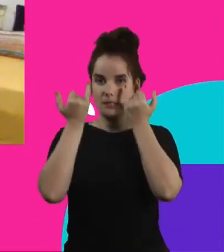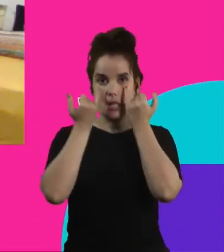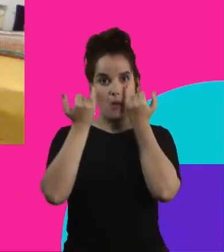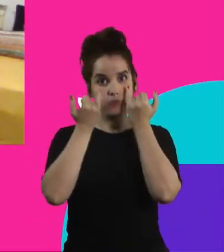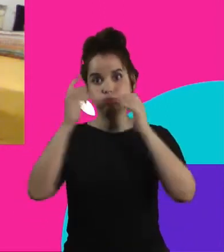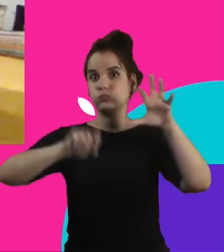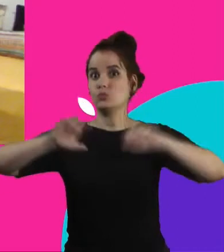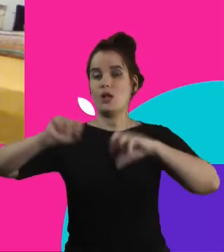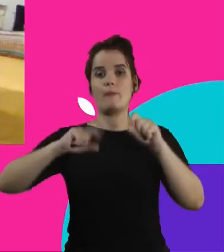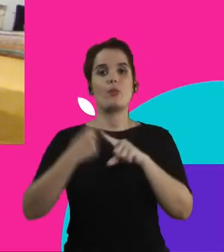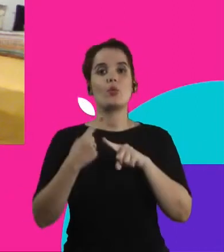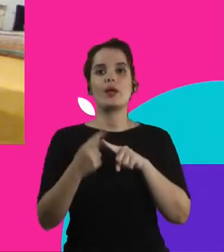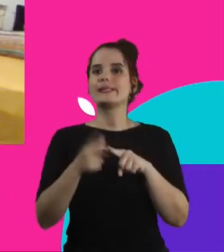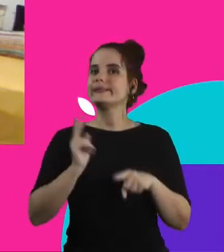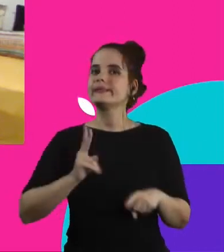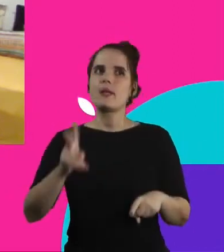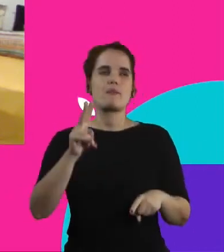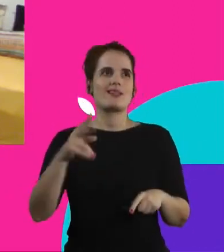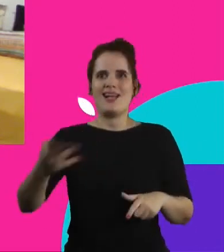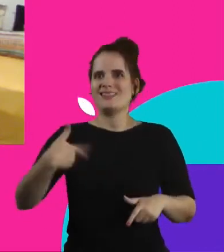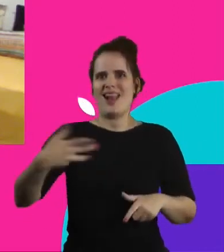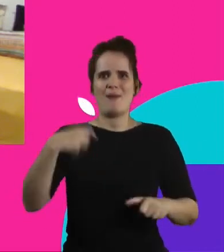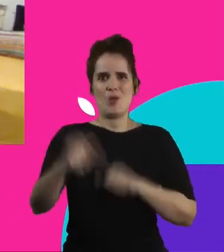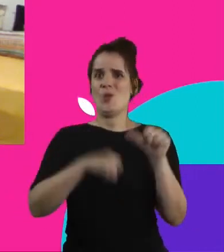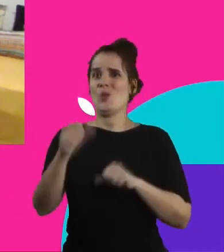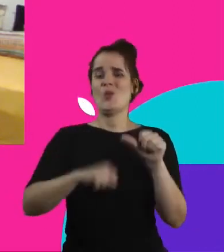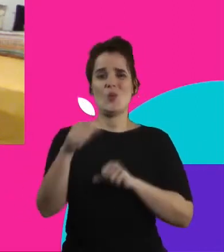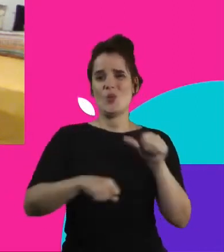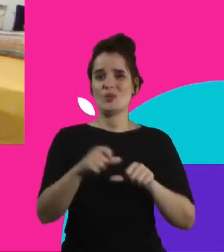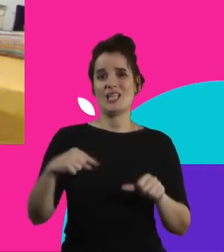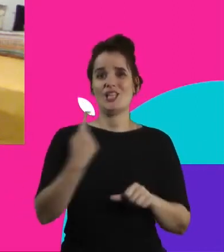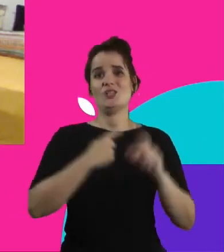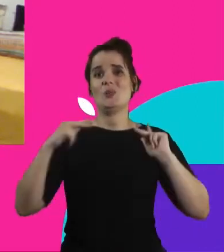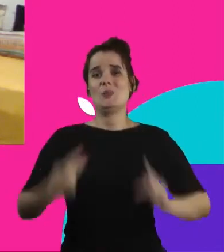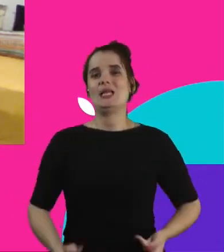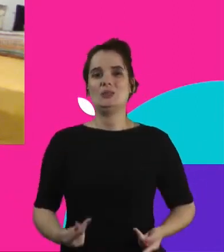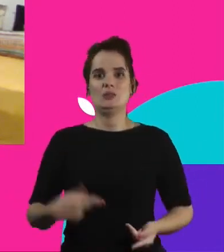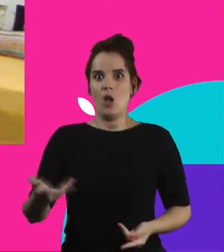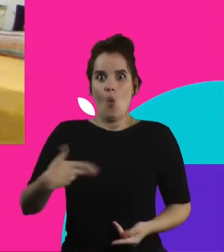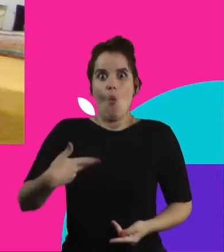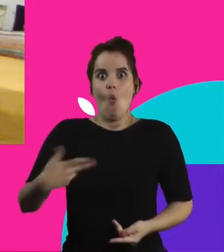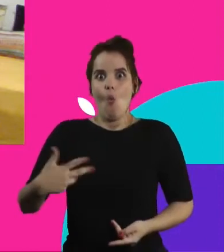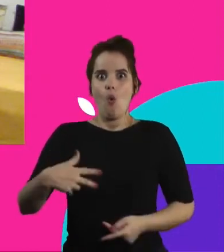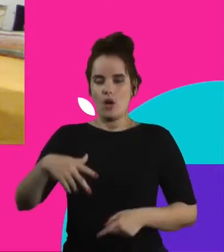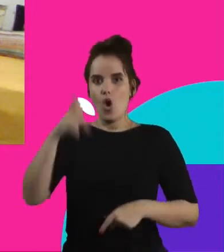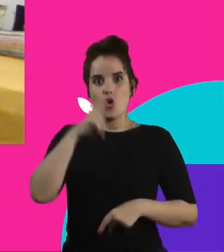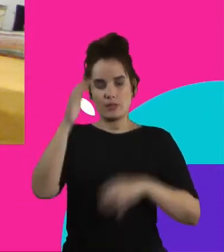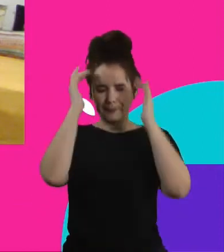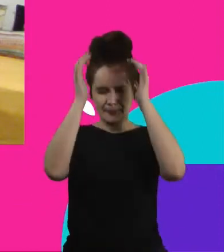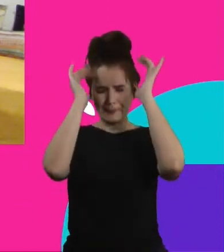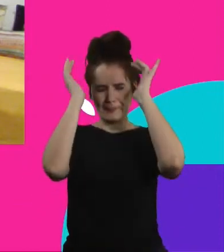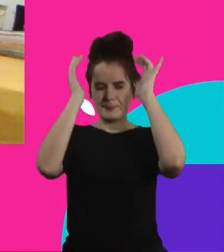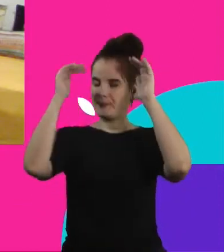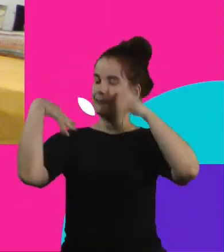Porque o mundo muda de uma forma muito acelerada, né? E o nosso cérebro humano não é capaz de acompanhar esse crescimento exponencial, né? O